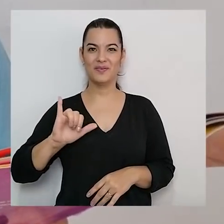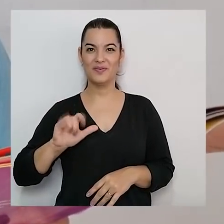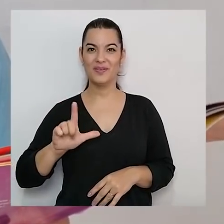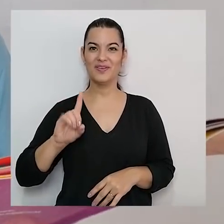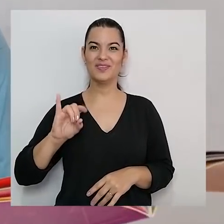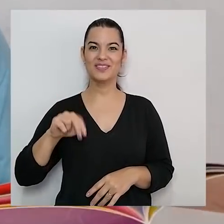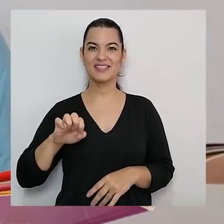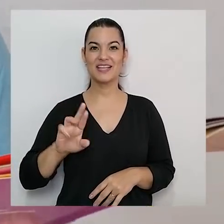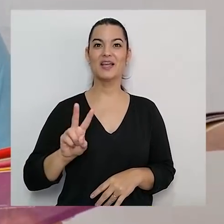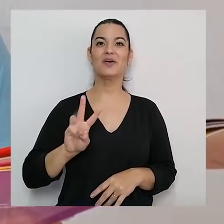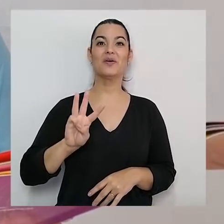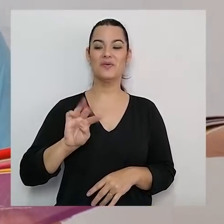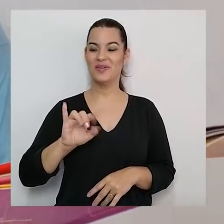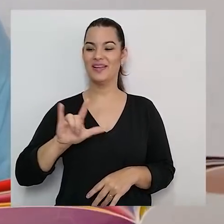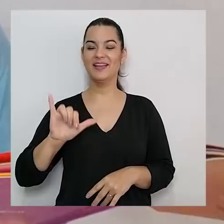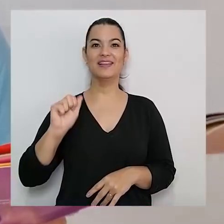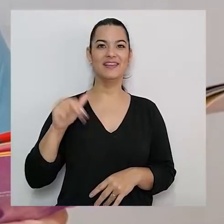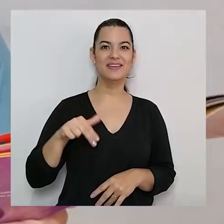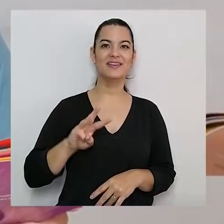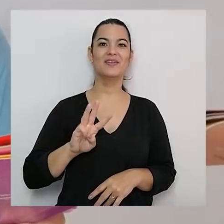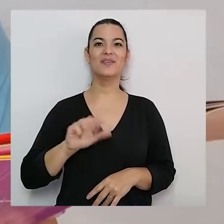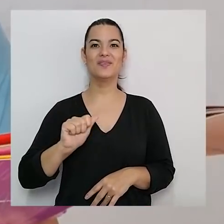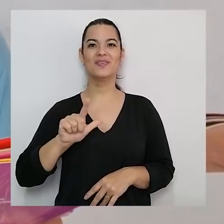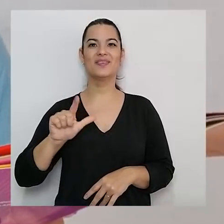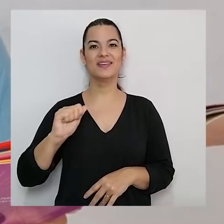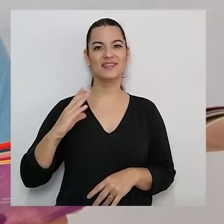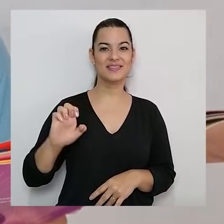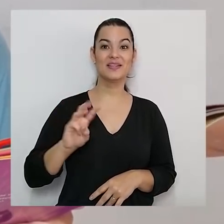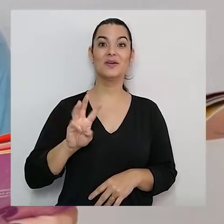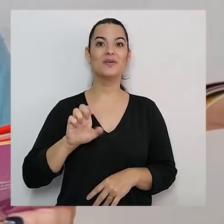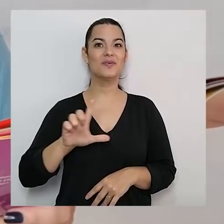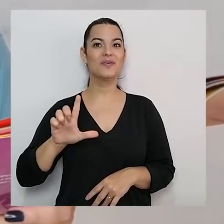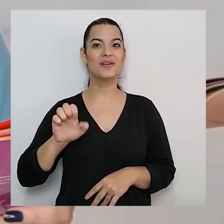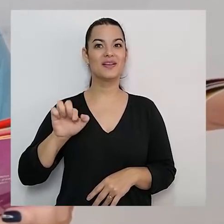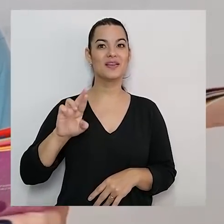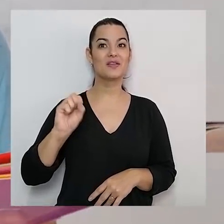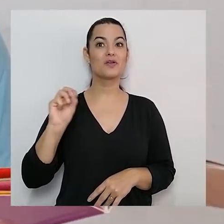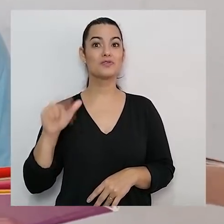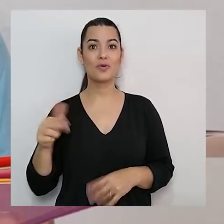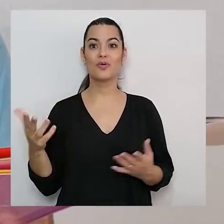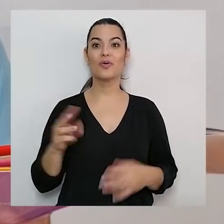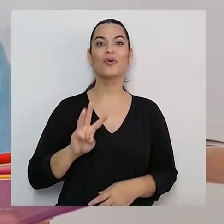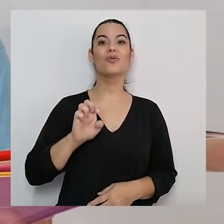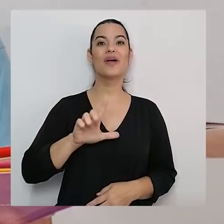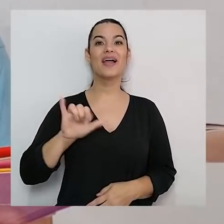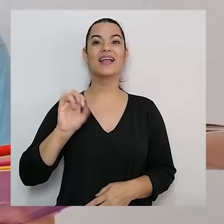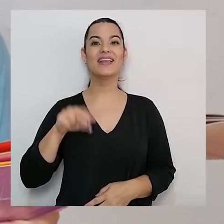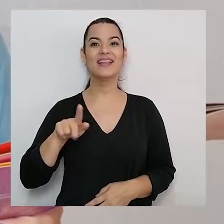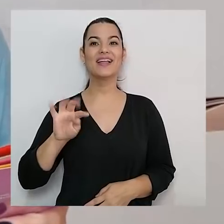o Wallace, o Ellerson, o Wellington, o Washington. Qual é que